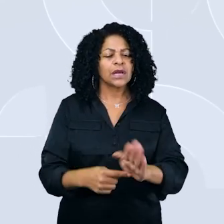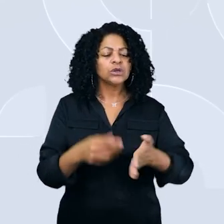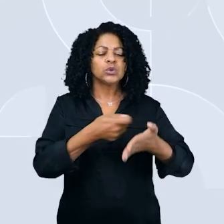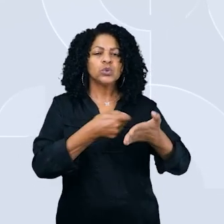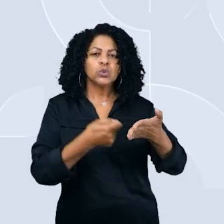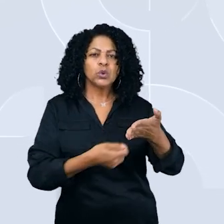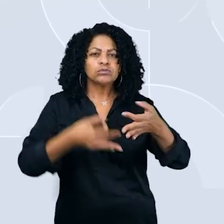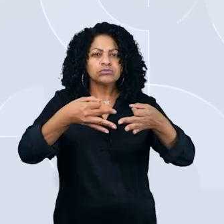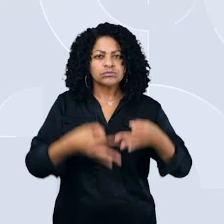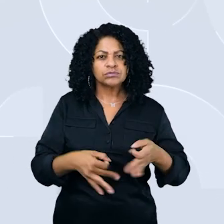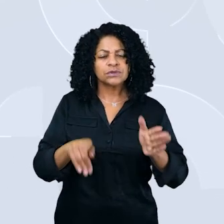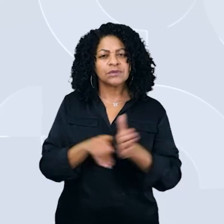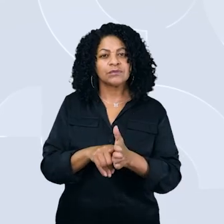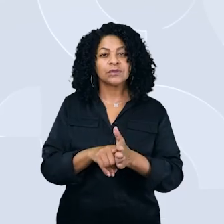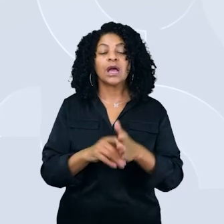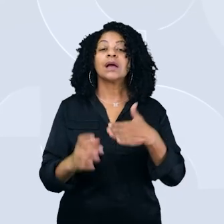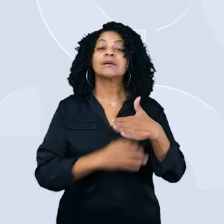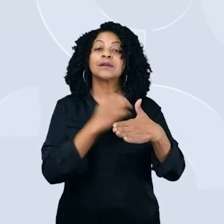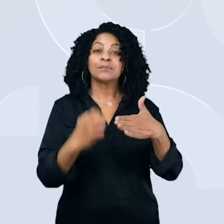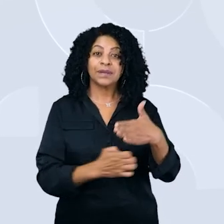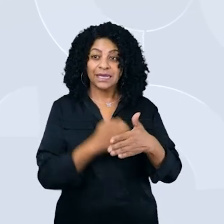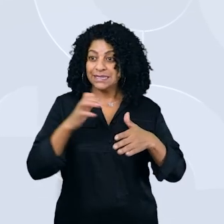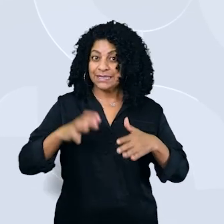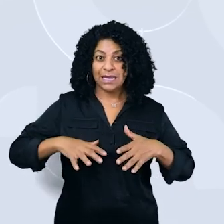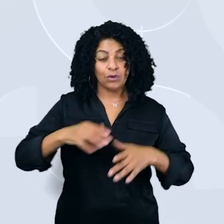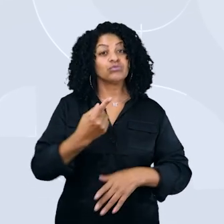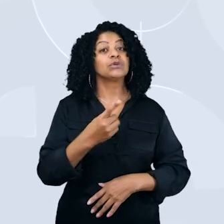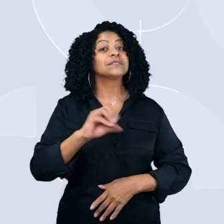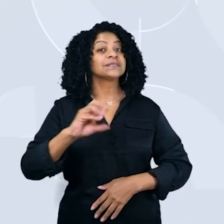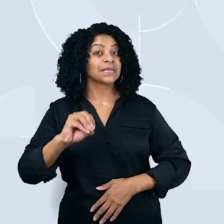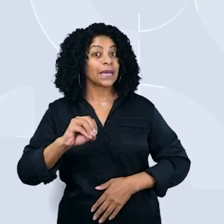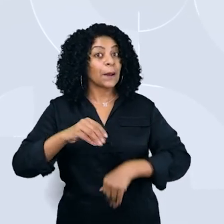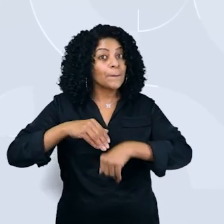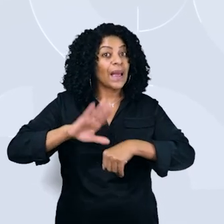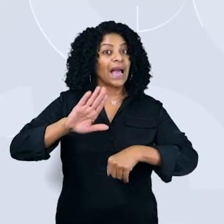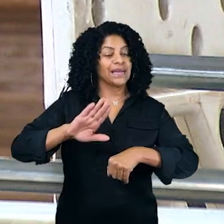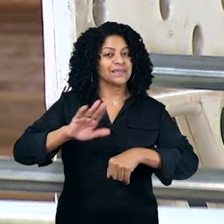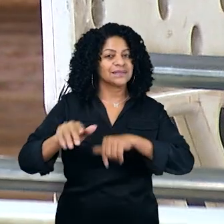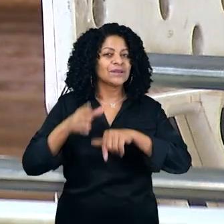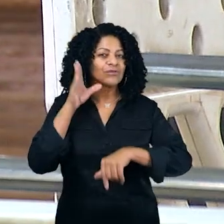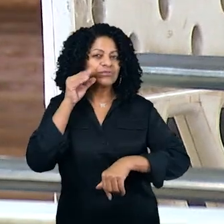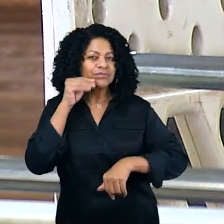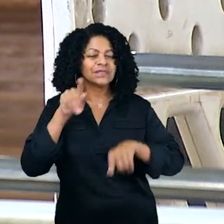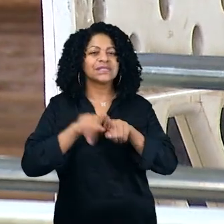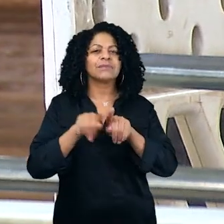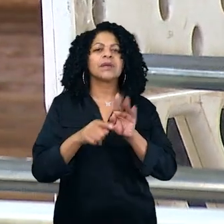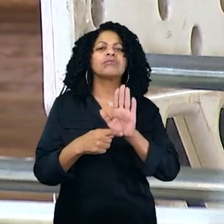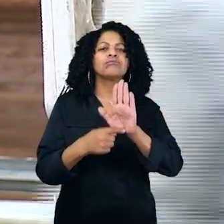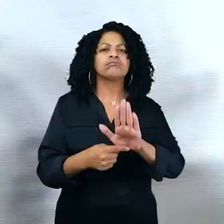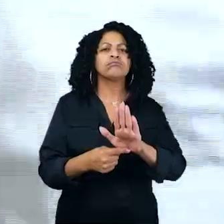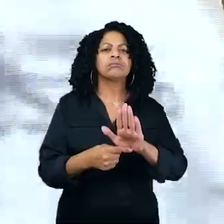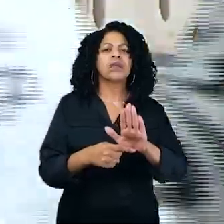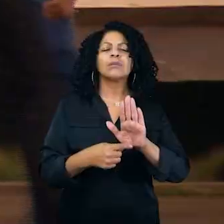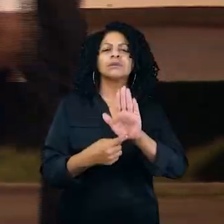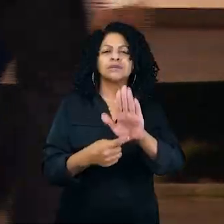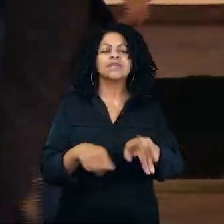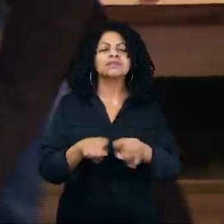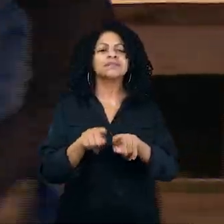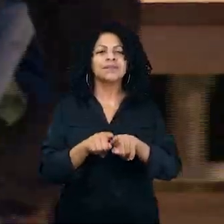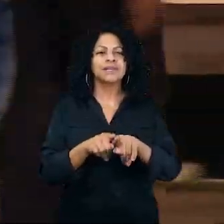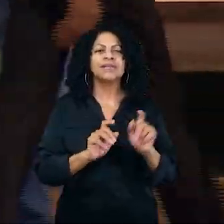de critérios remuneratórios pelas empresas com 100 ou mais empregados. Isso serve para identificar e